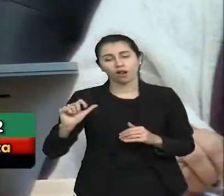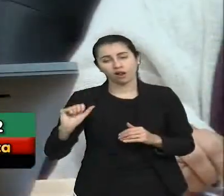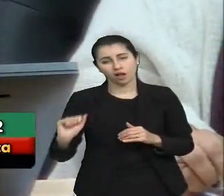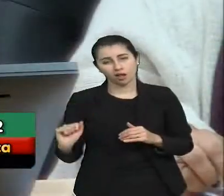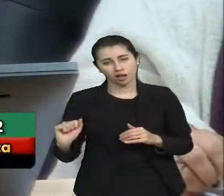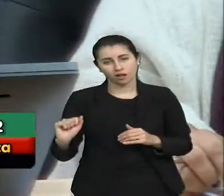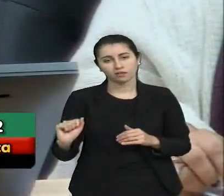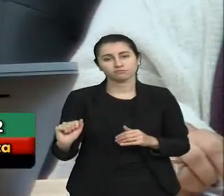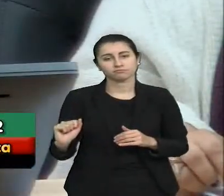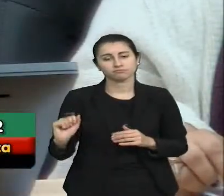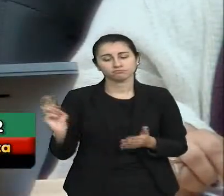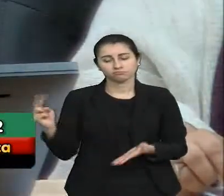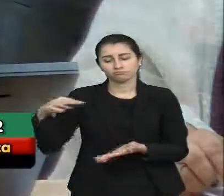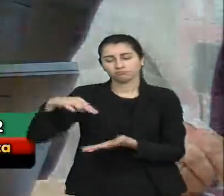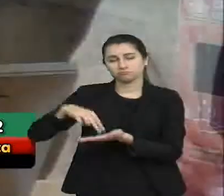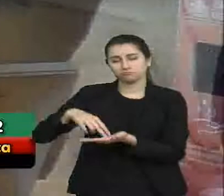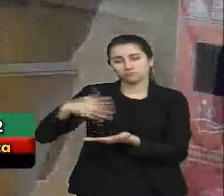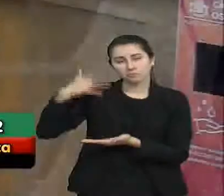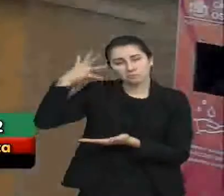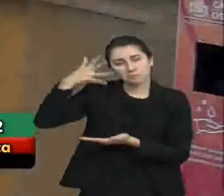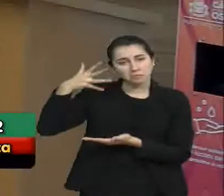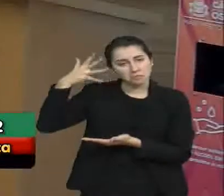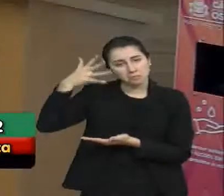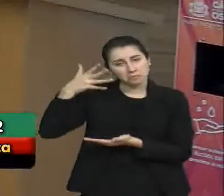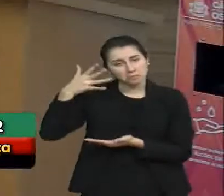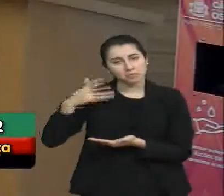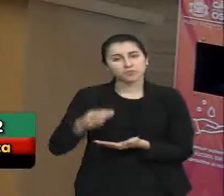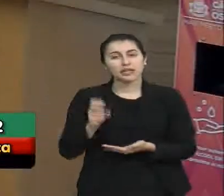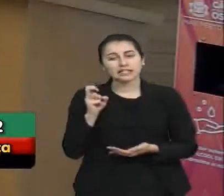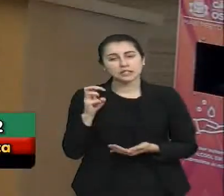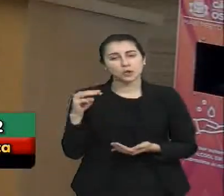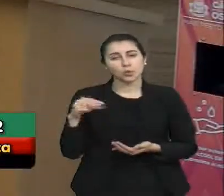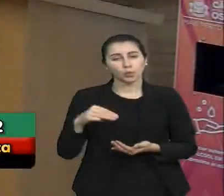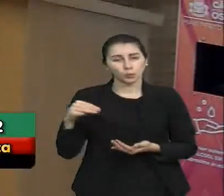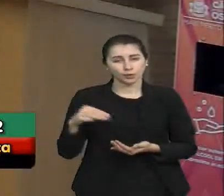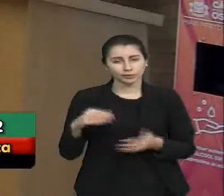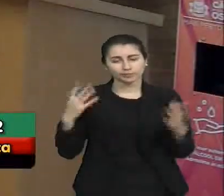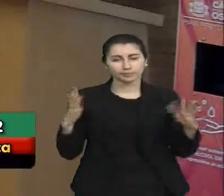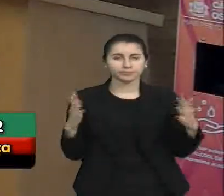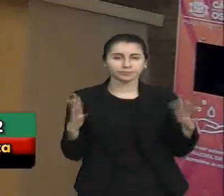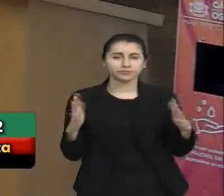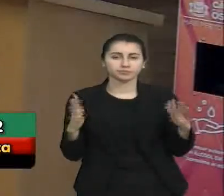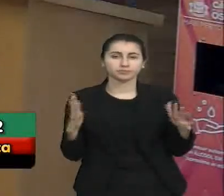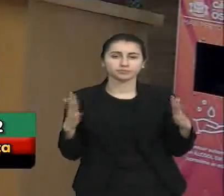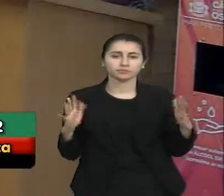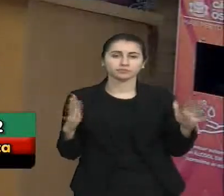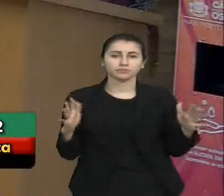palavra, colocando a tribuna à sua inteira disposição por 5 minutos.